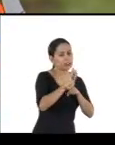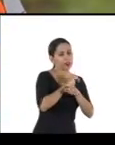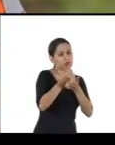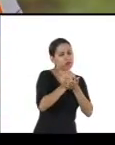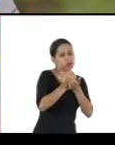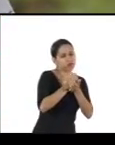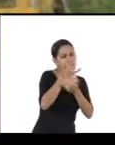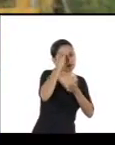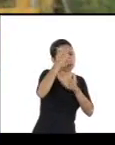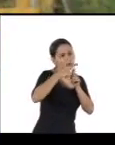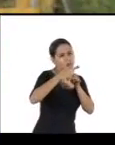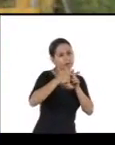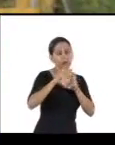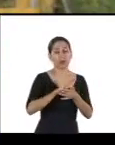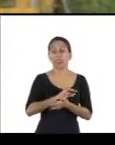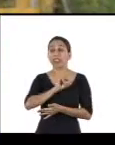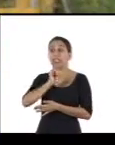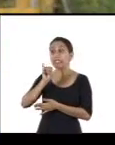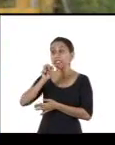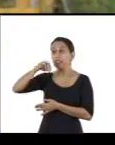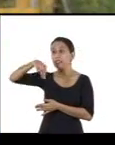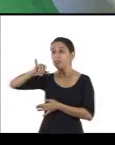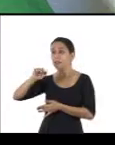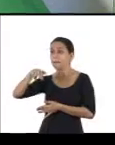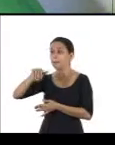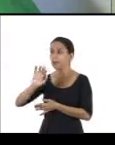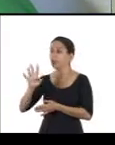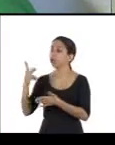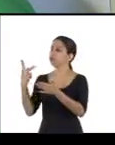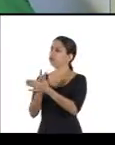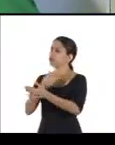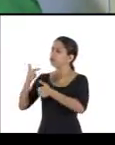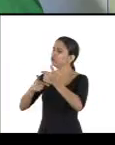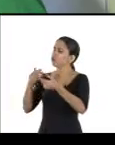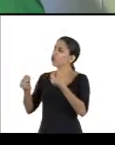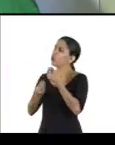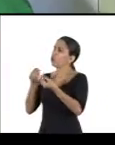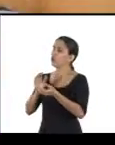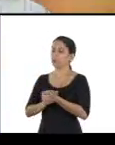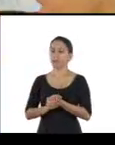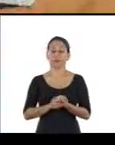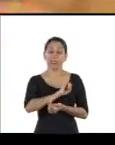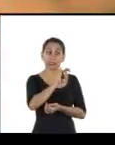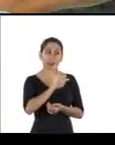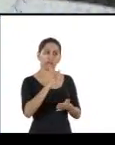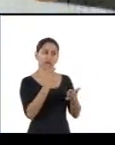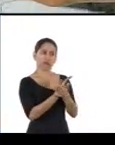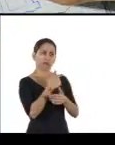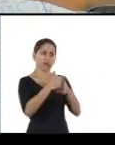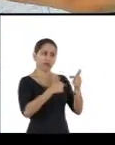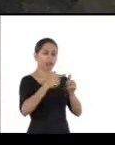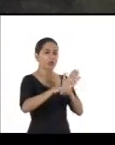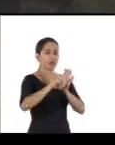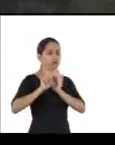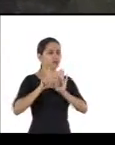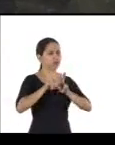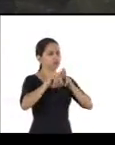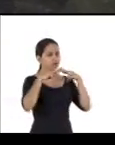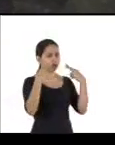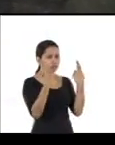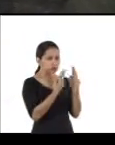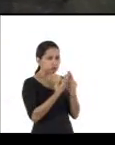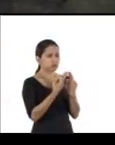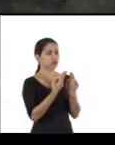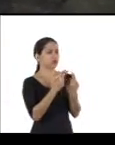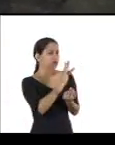de proteção coletivos. E se a mina já estiver funcionando, como é que faz? Se a mina já estiver funcionando, é necessário reunir uma equipe técnica para que essa análise